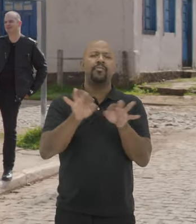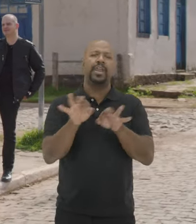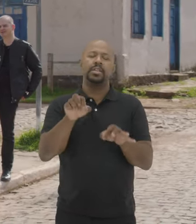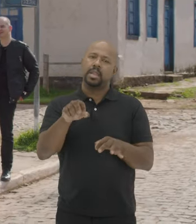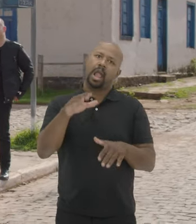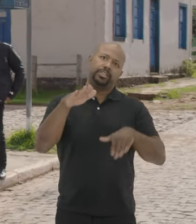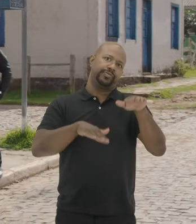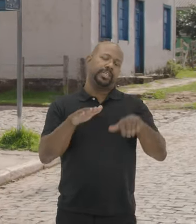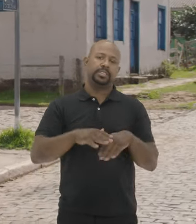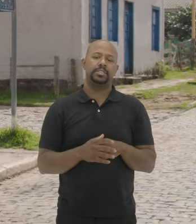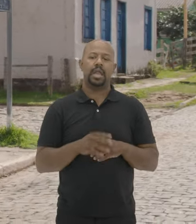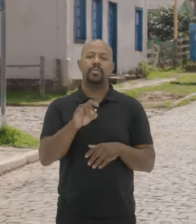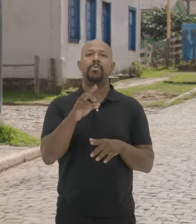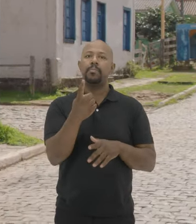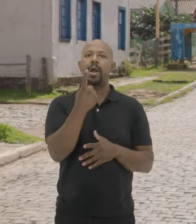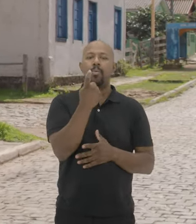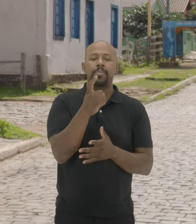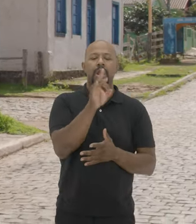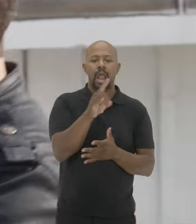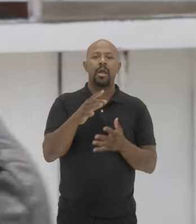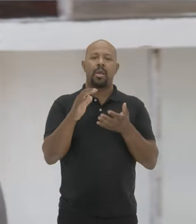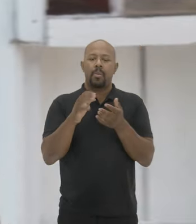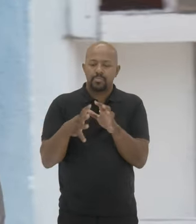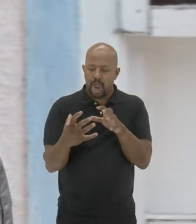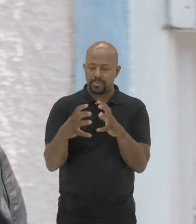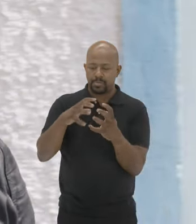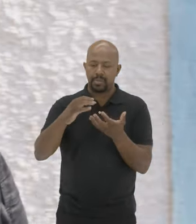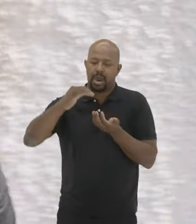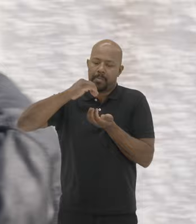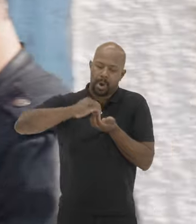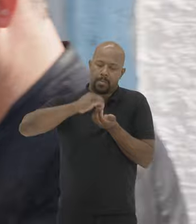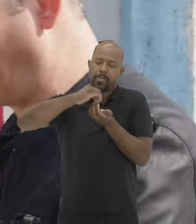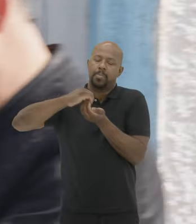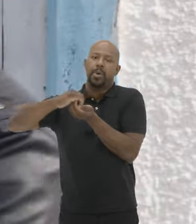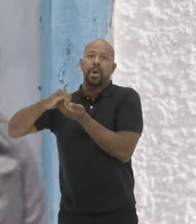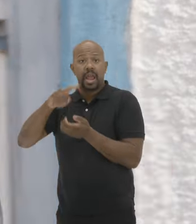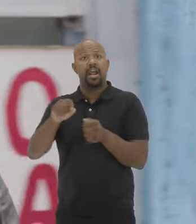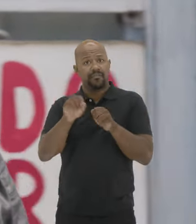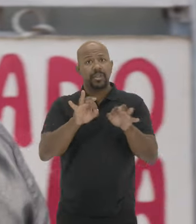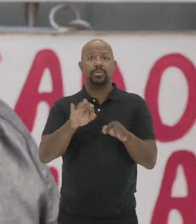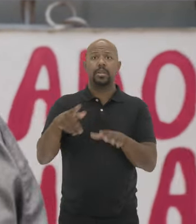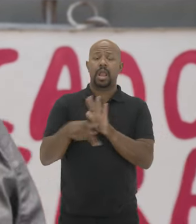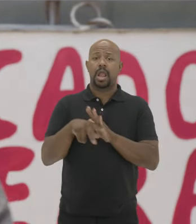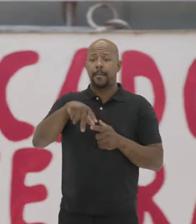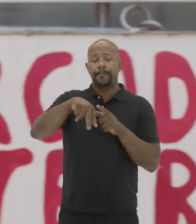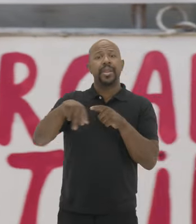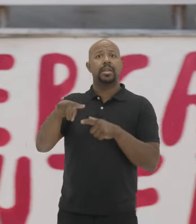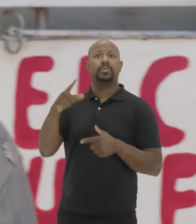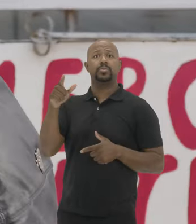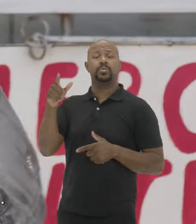que eram feitas muitas vezes né moldadas uma por uma e depois encaixadas na época colônia era feita na coxa dos